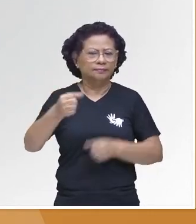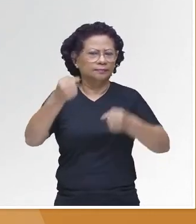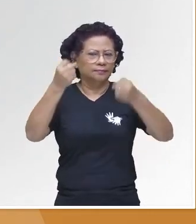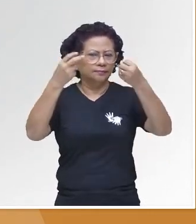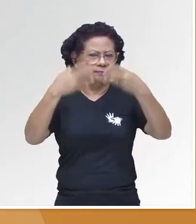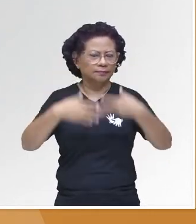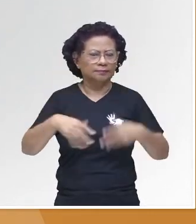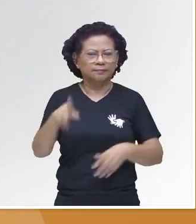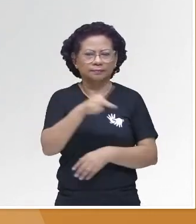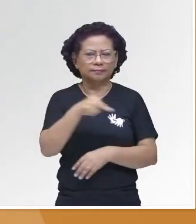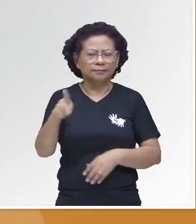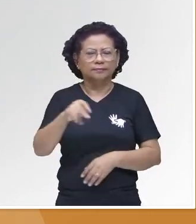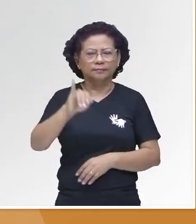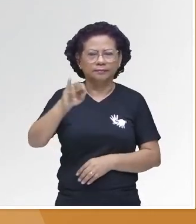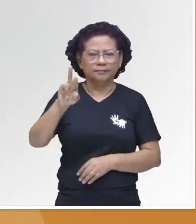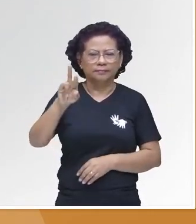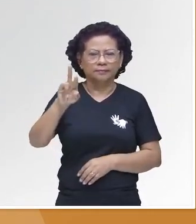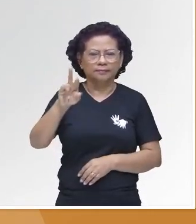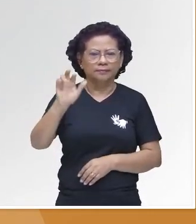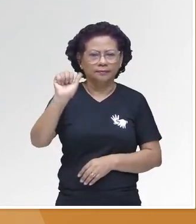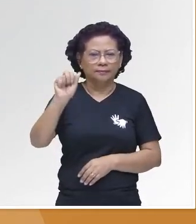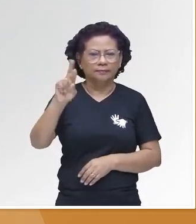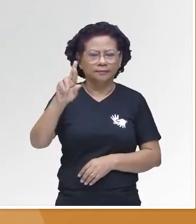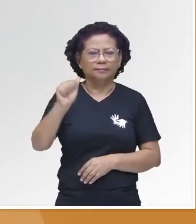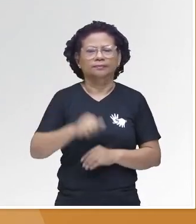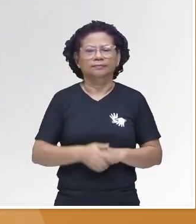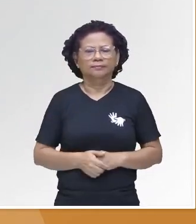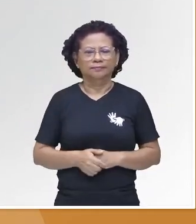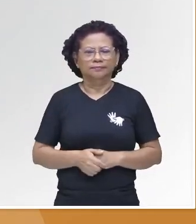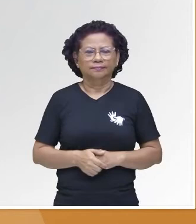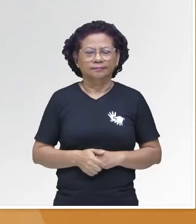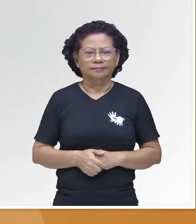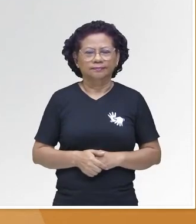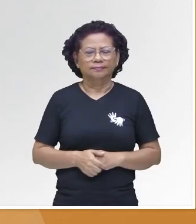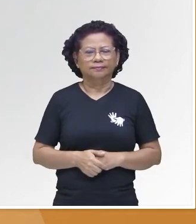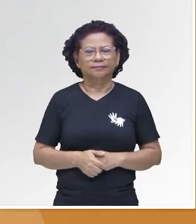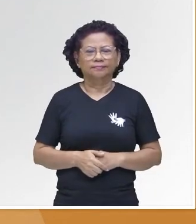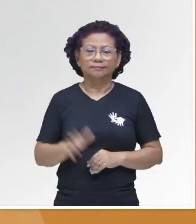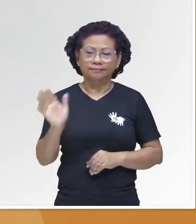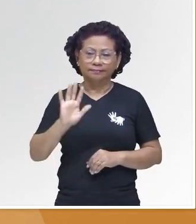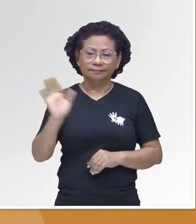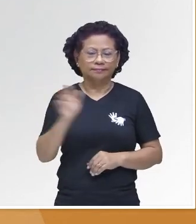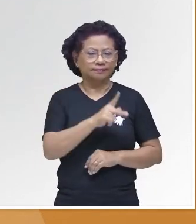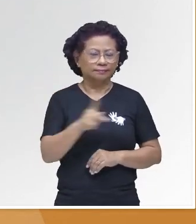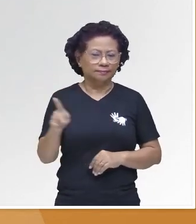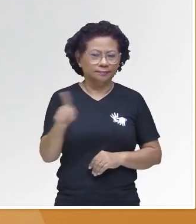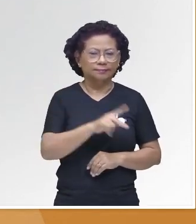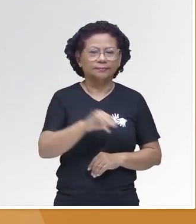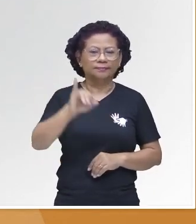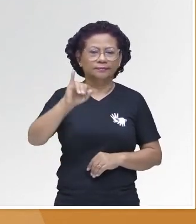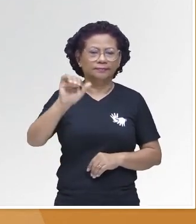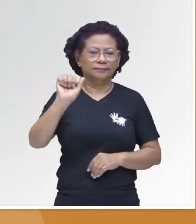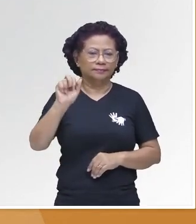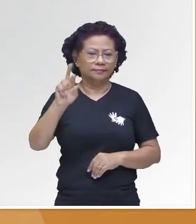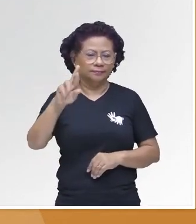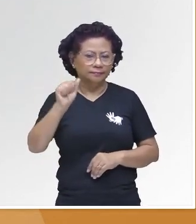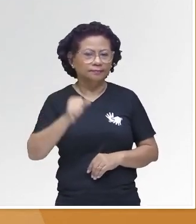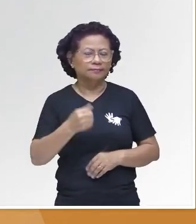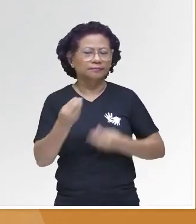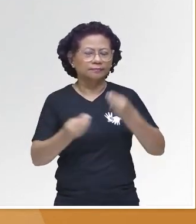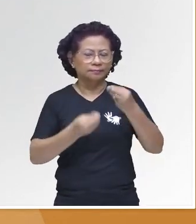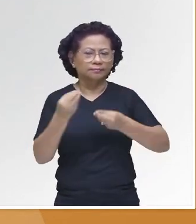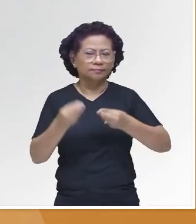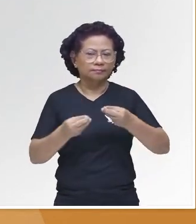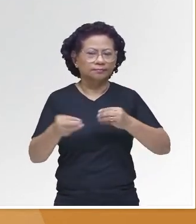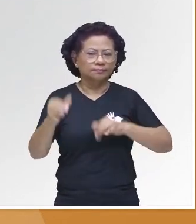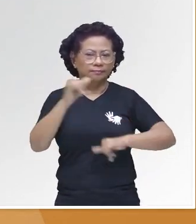explicar para vocês e já eu retorno. Olá, sou a professora Yara e vou falar um pouquinho sobre a geração de energia a partir das reações